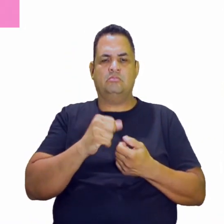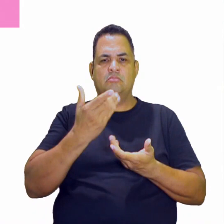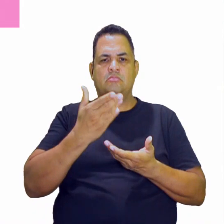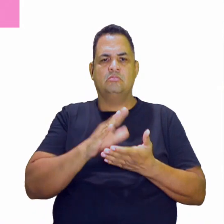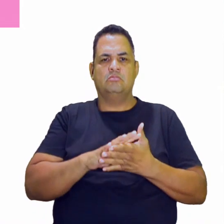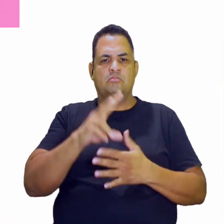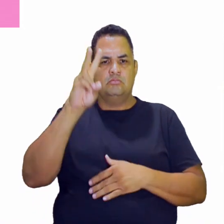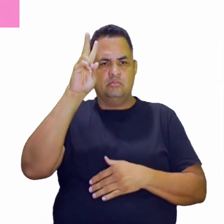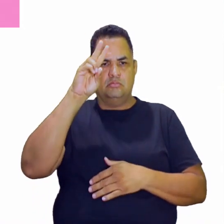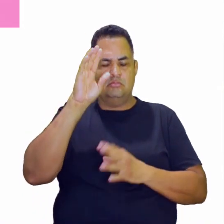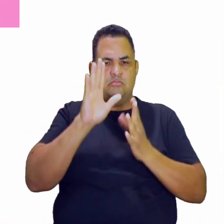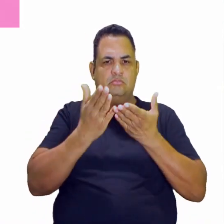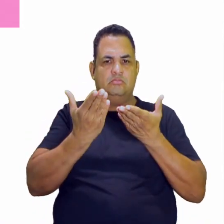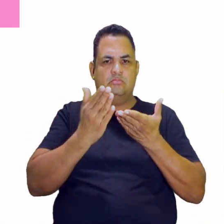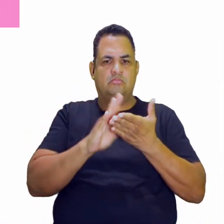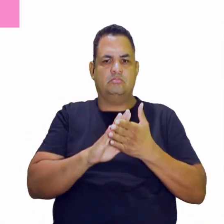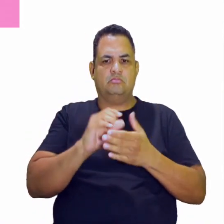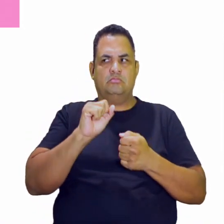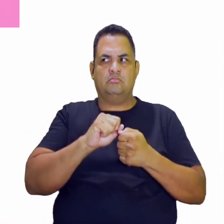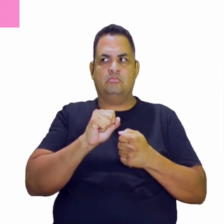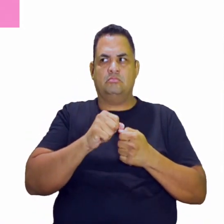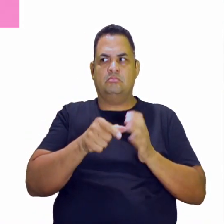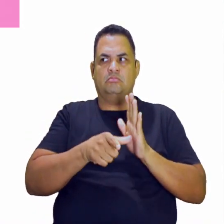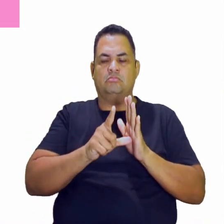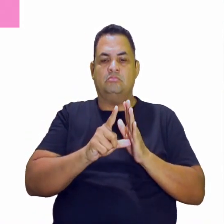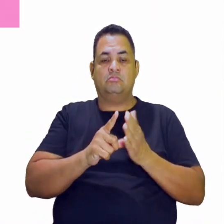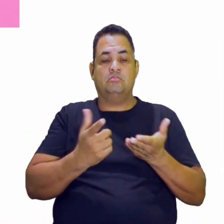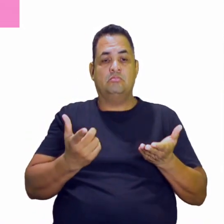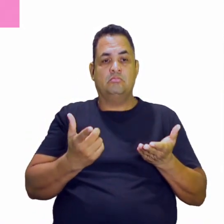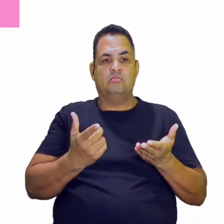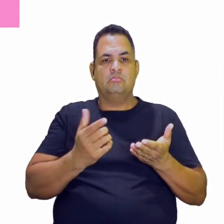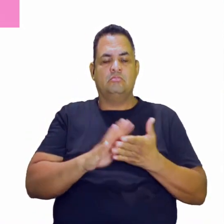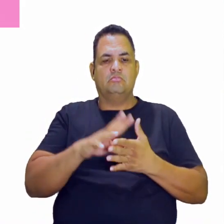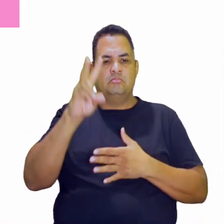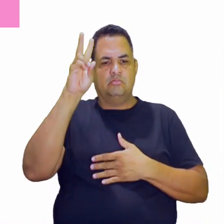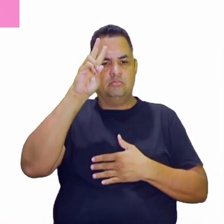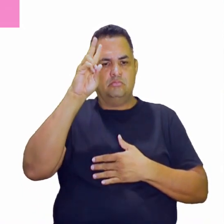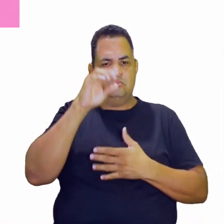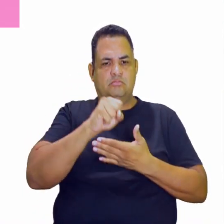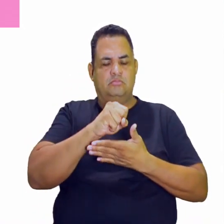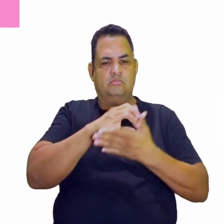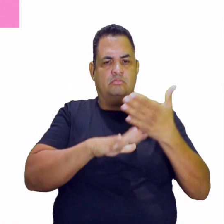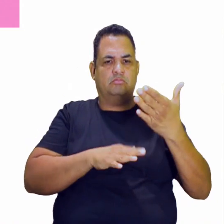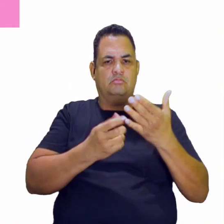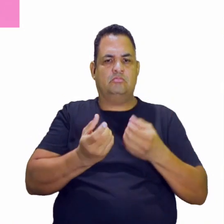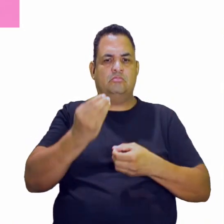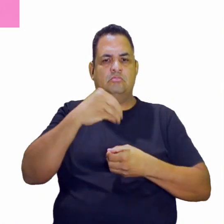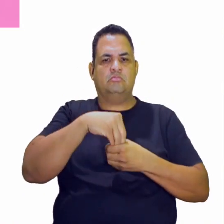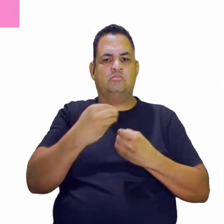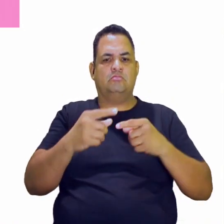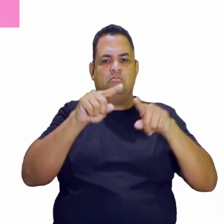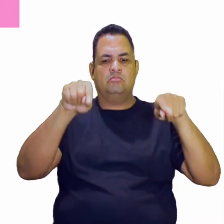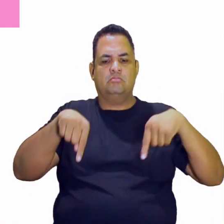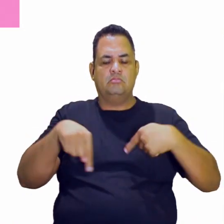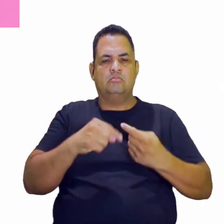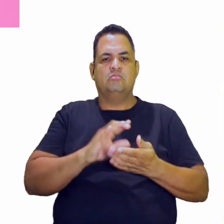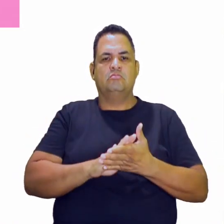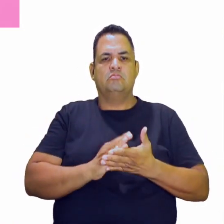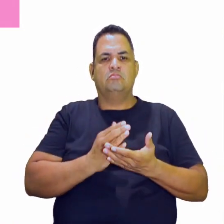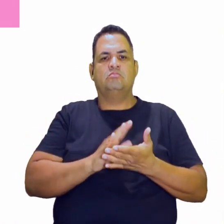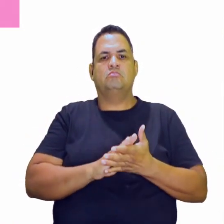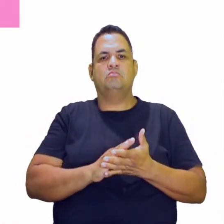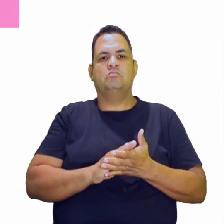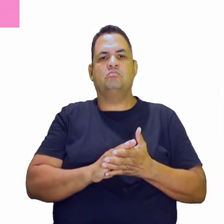classe. Relembrando, caso vocês não fizeram ainda, então vou relembrar aqui da atividade desta classe, que é o quadro